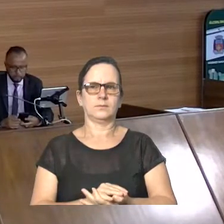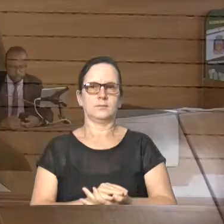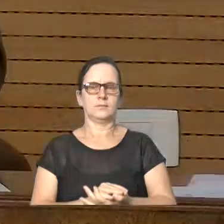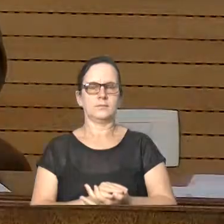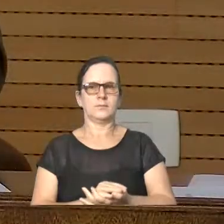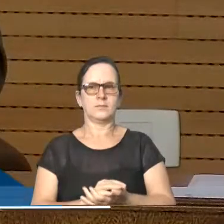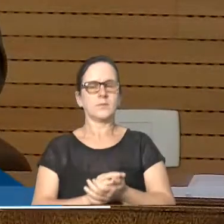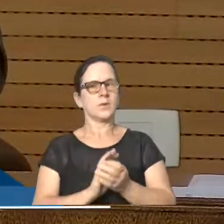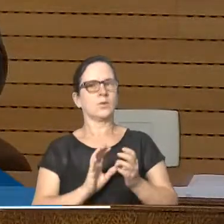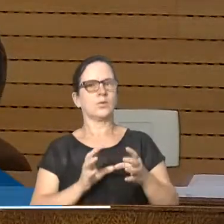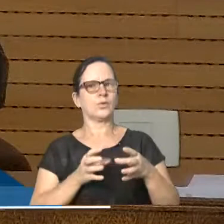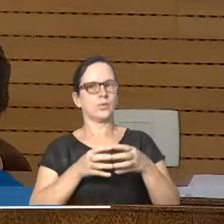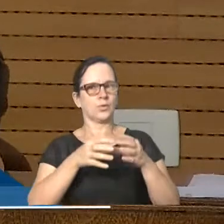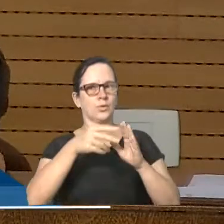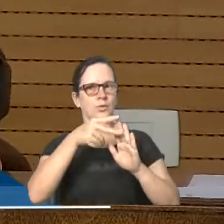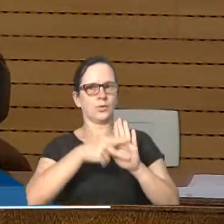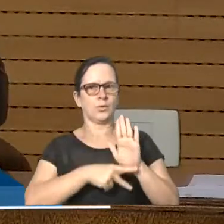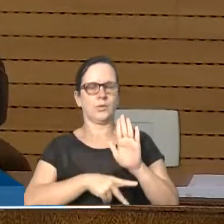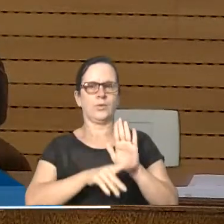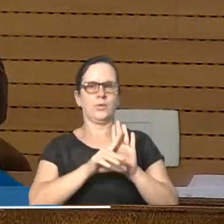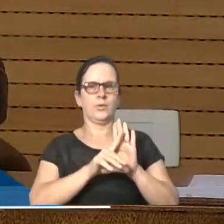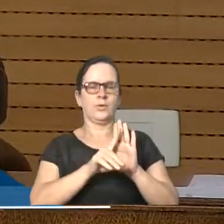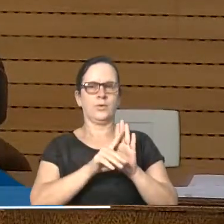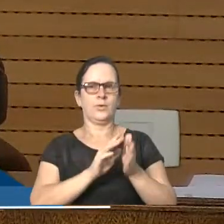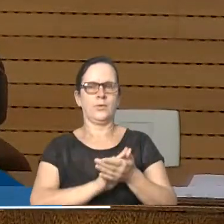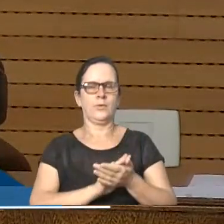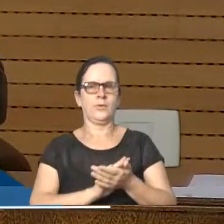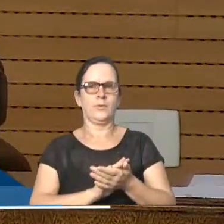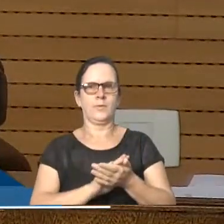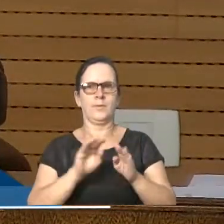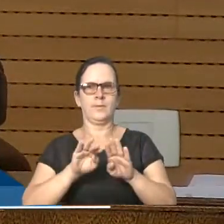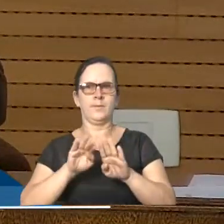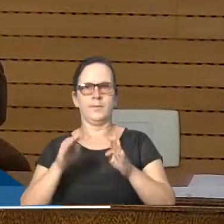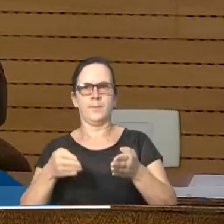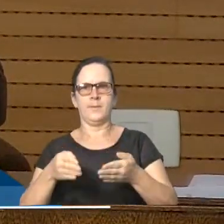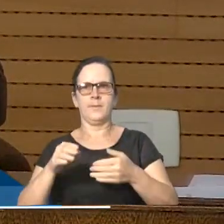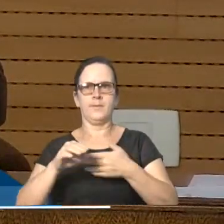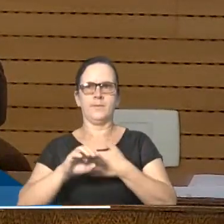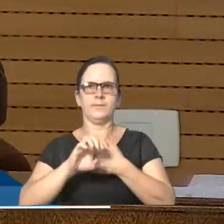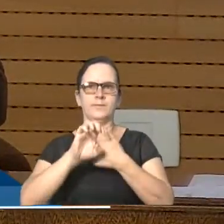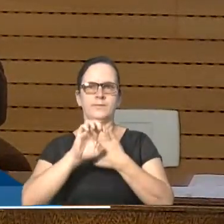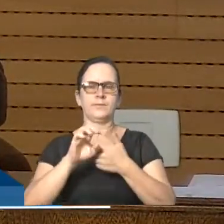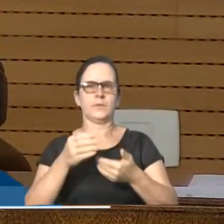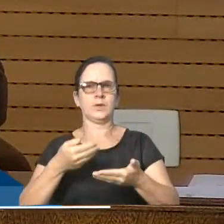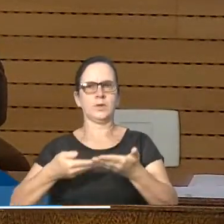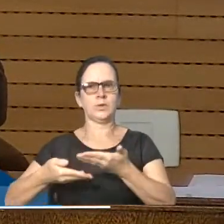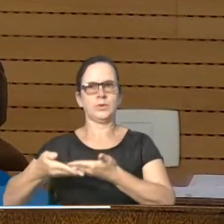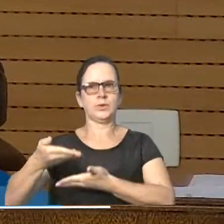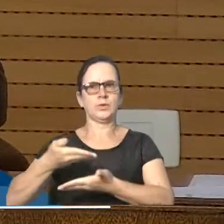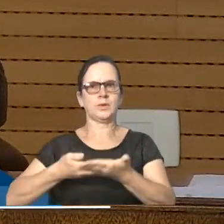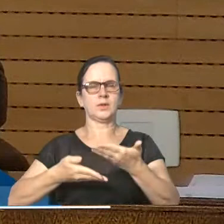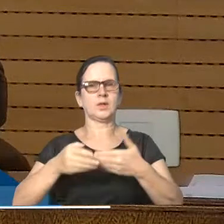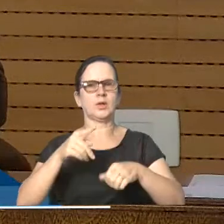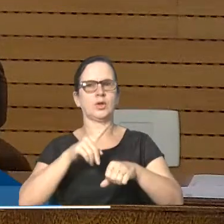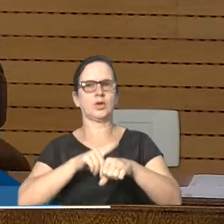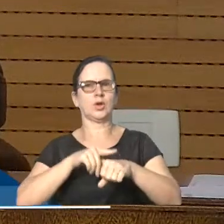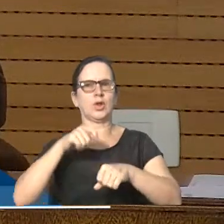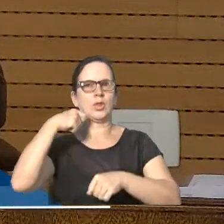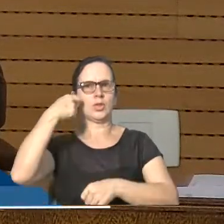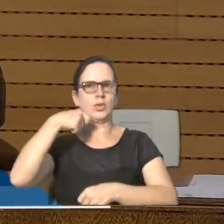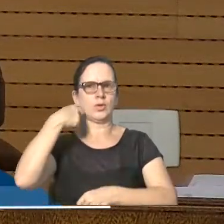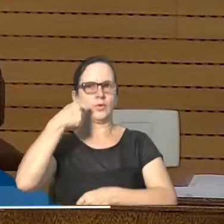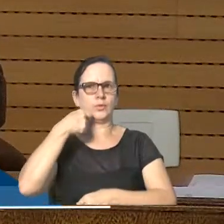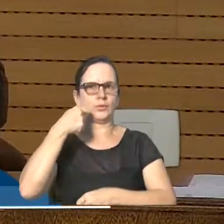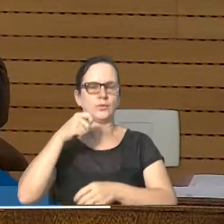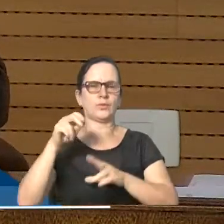Chega a esta comissão o presente projeto de lei de autoria da mesa da Câmara que dispõe sobre a distribuição de honorários advocatícios a título